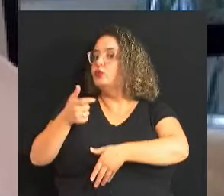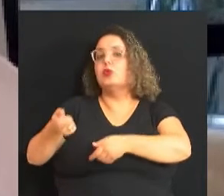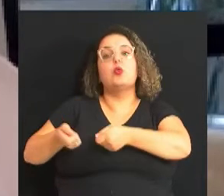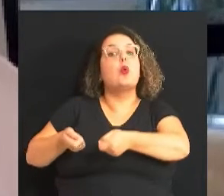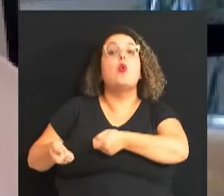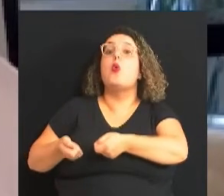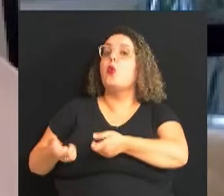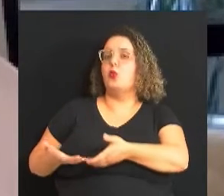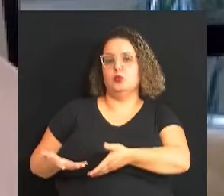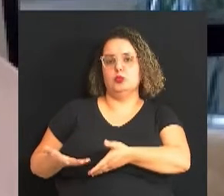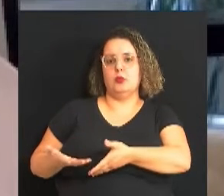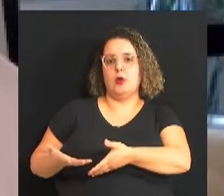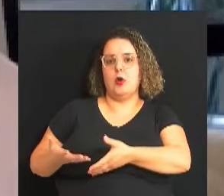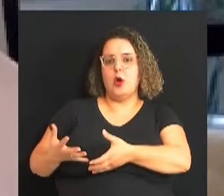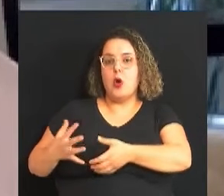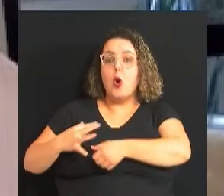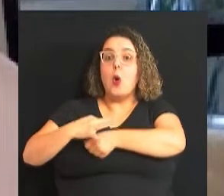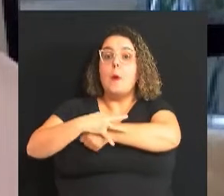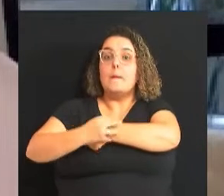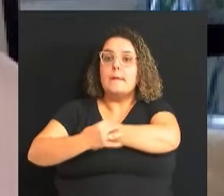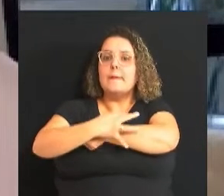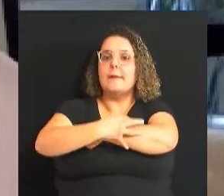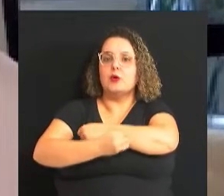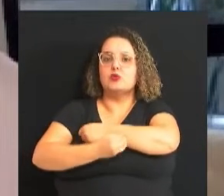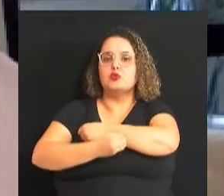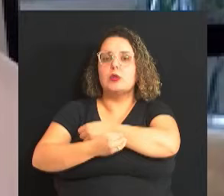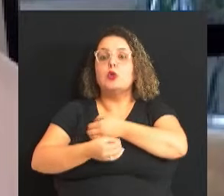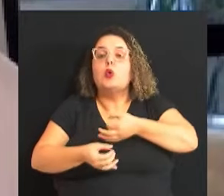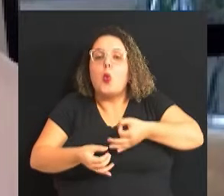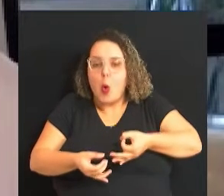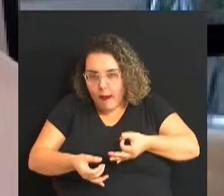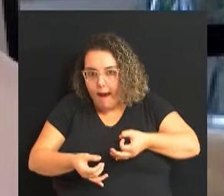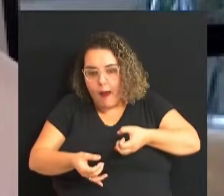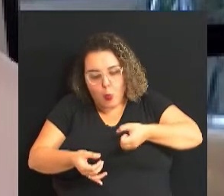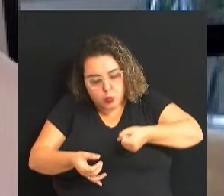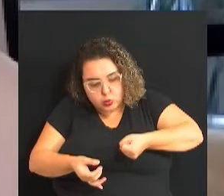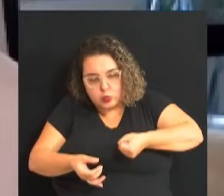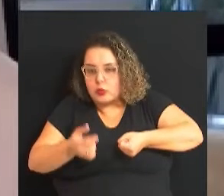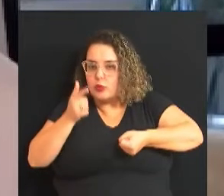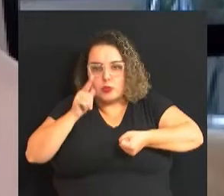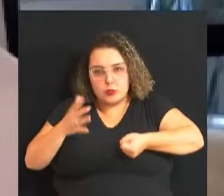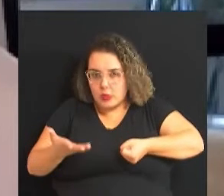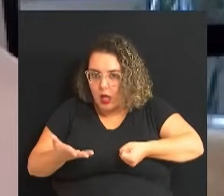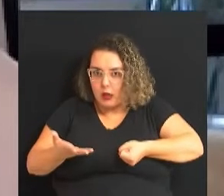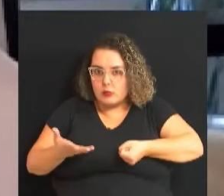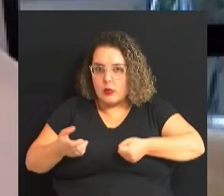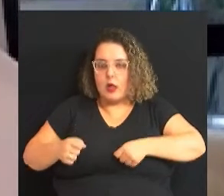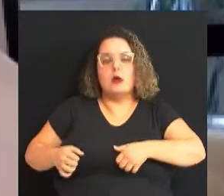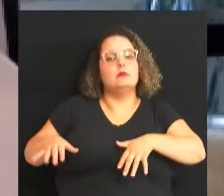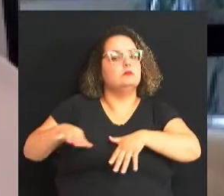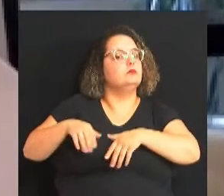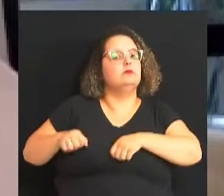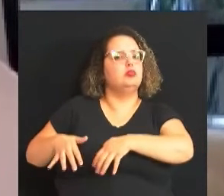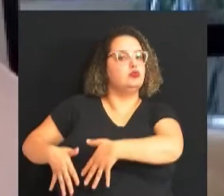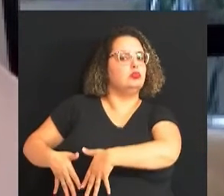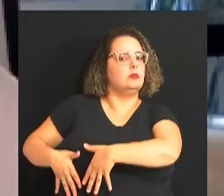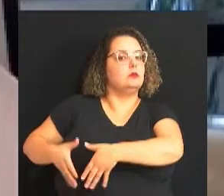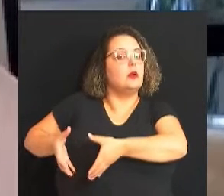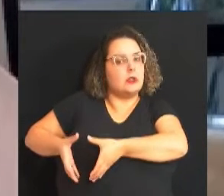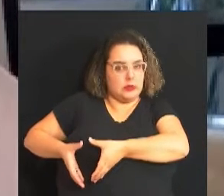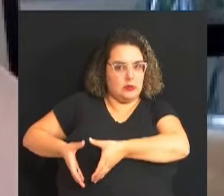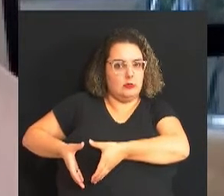de musculatura esfincteriana. Então, as fezes chegam ali, a pessoa já evacua e evacua dentro da